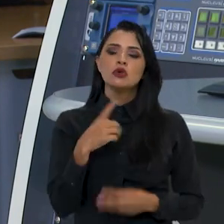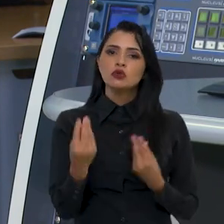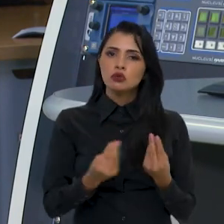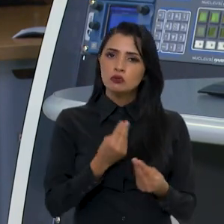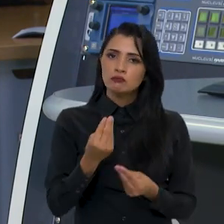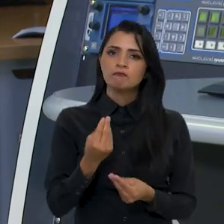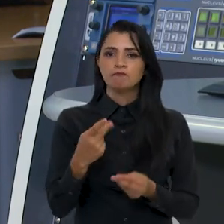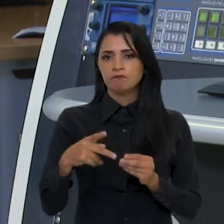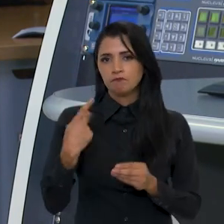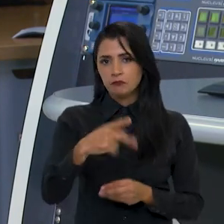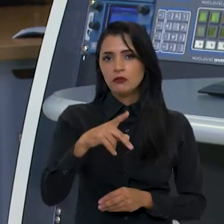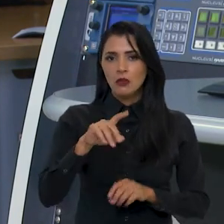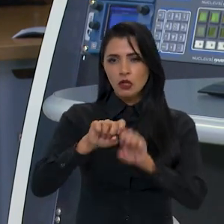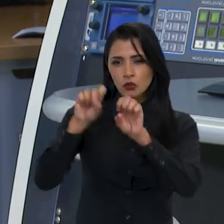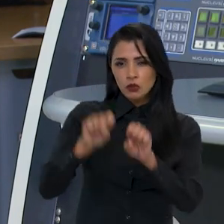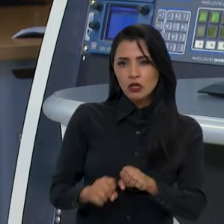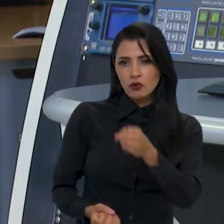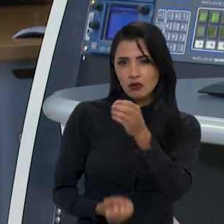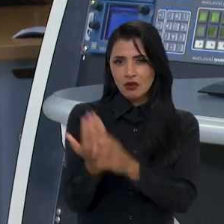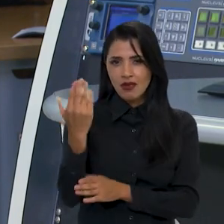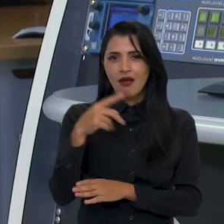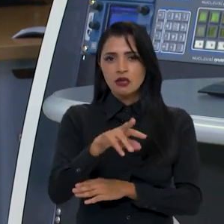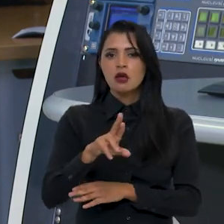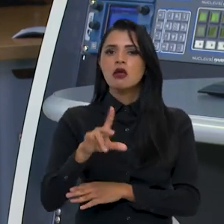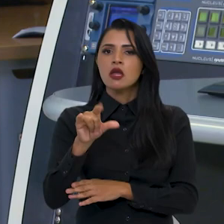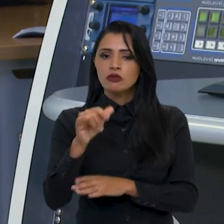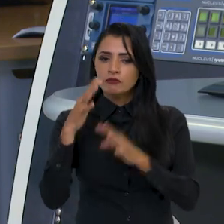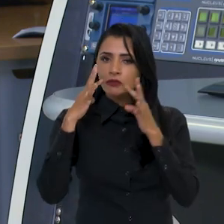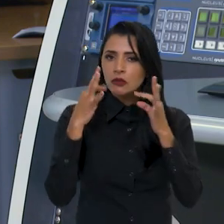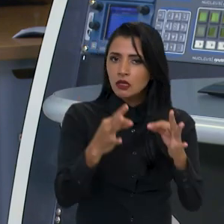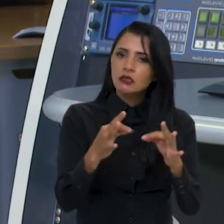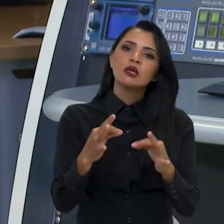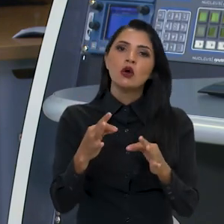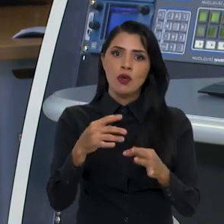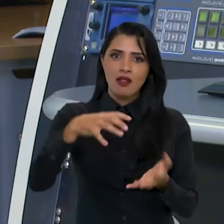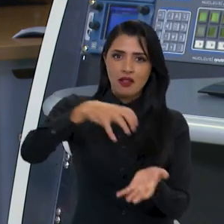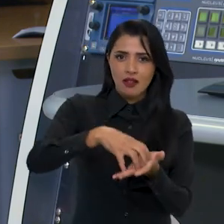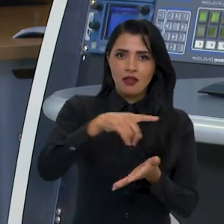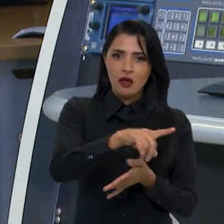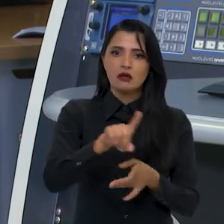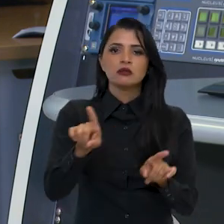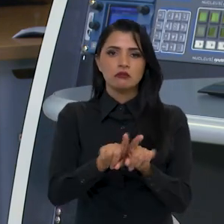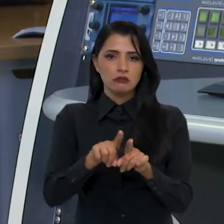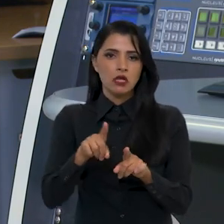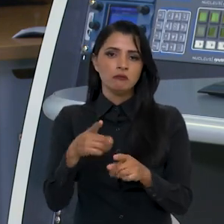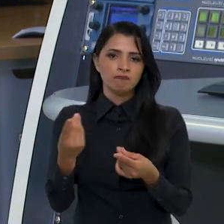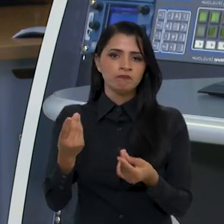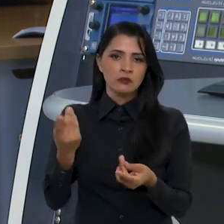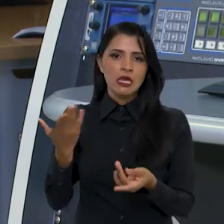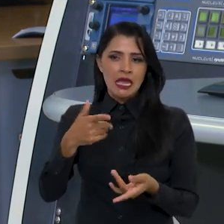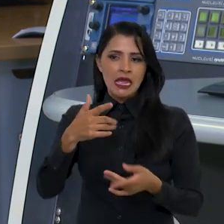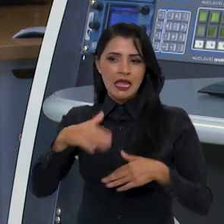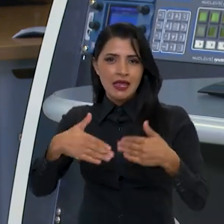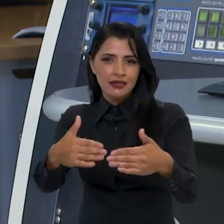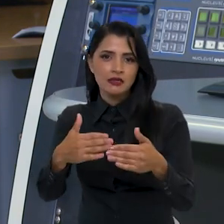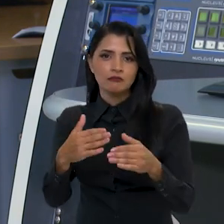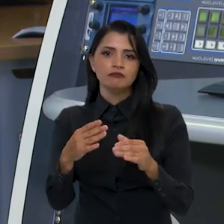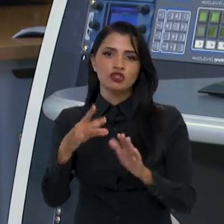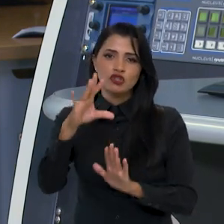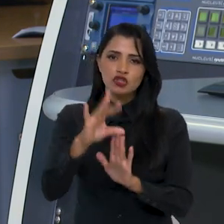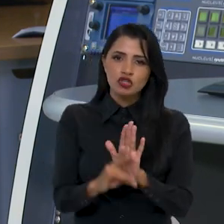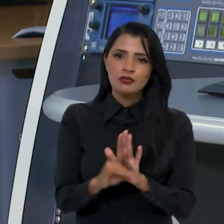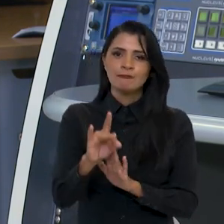prioridade tanto para a estruturação da rede de atenção e junto com a rede de atenção também cuidar do processo